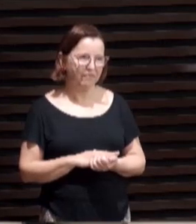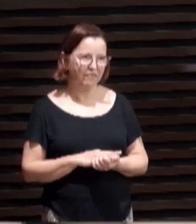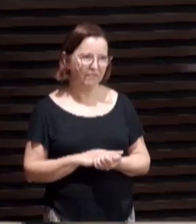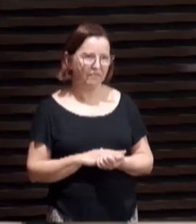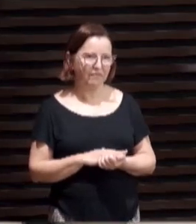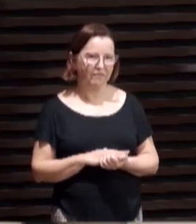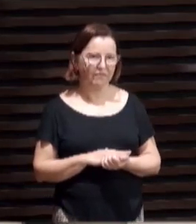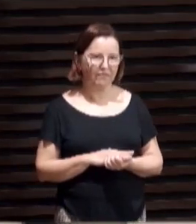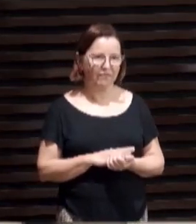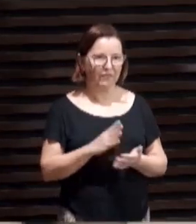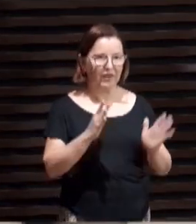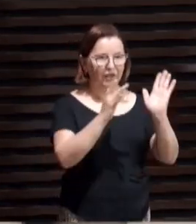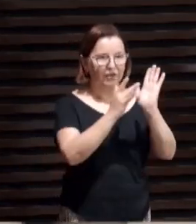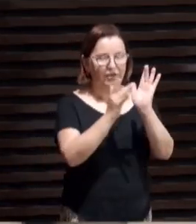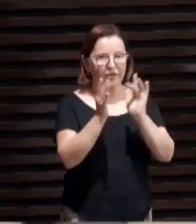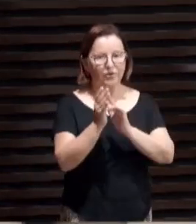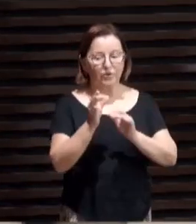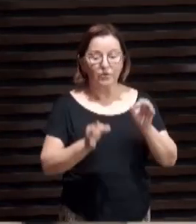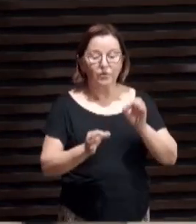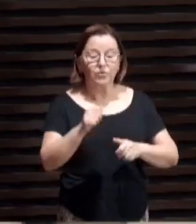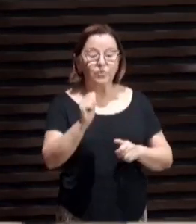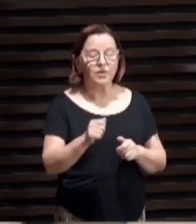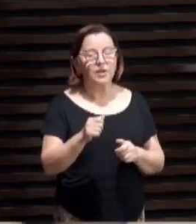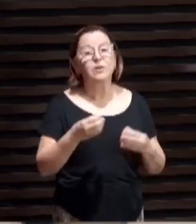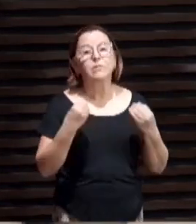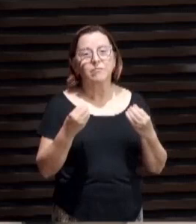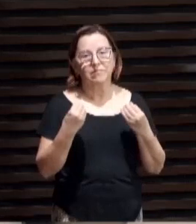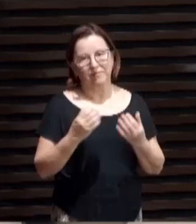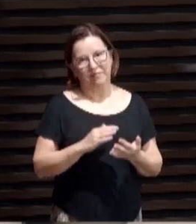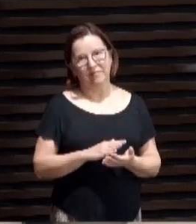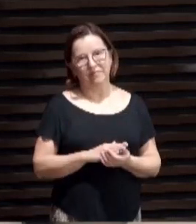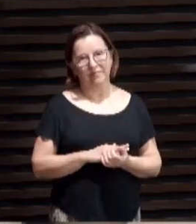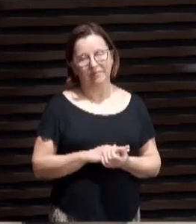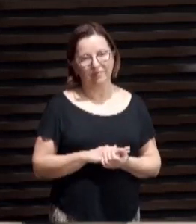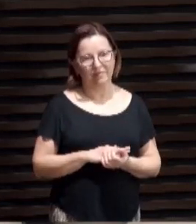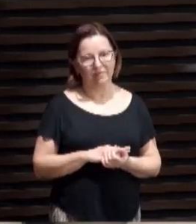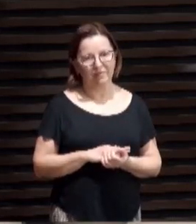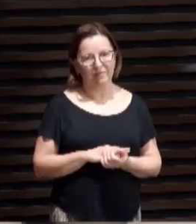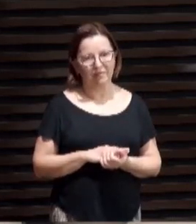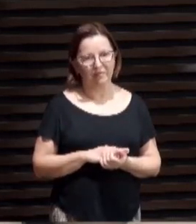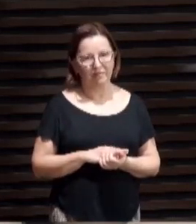Como Jesus foi julgado?